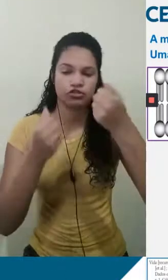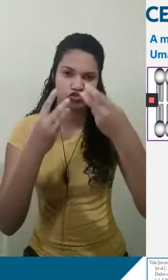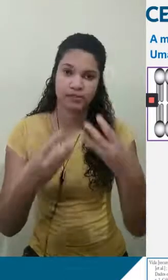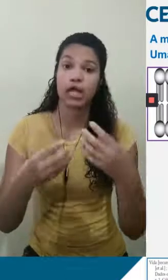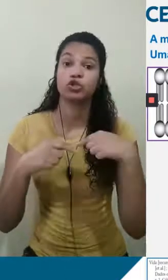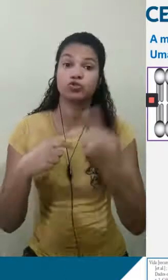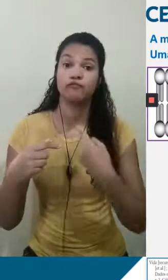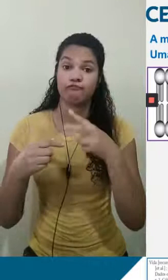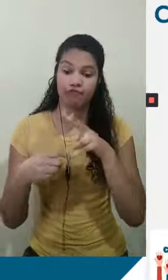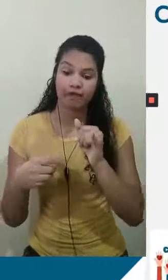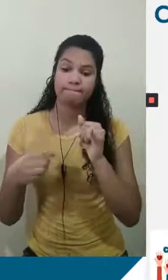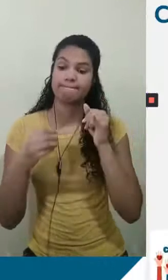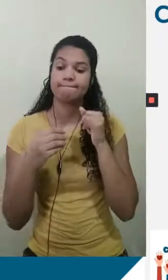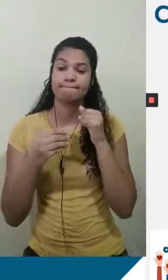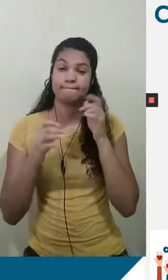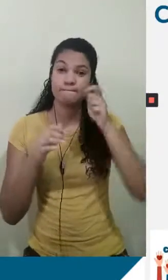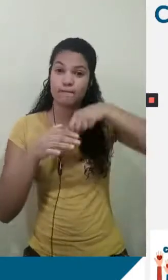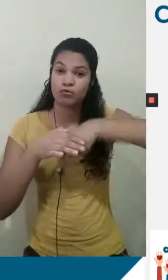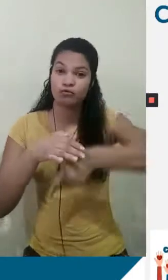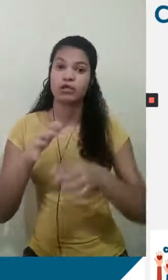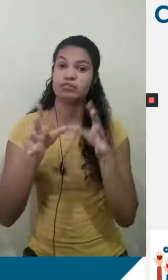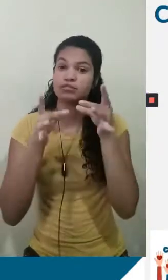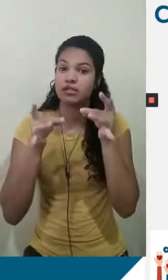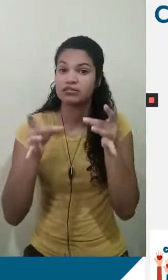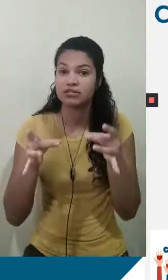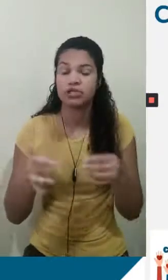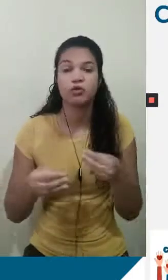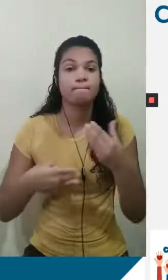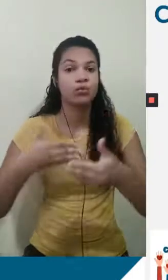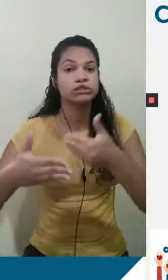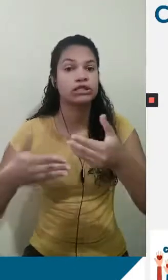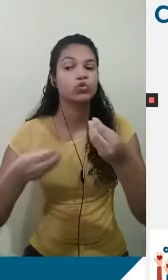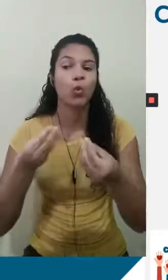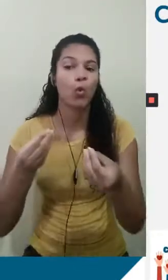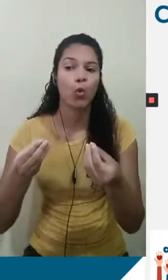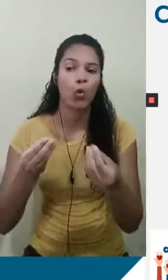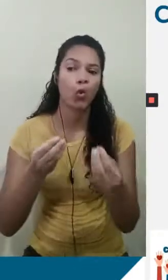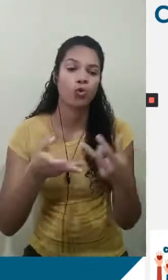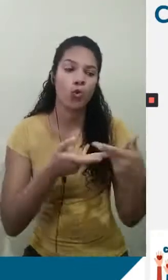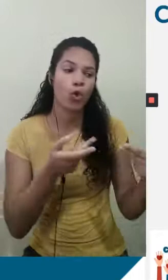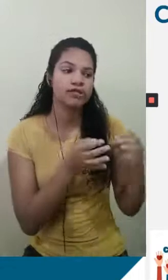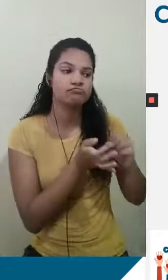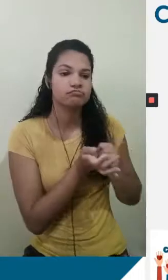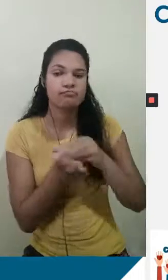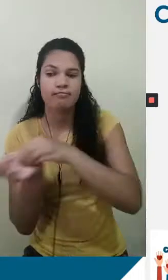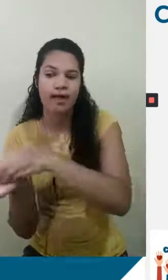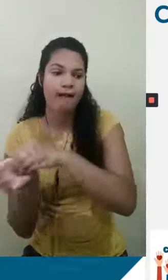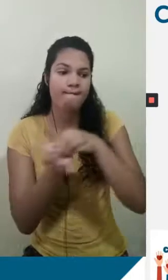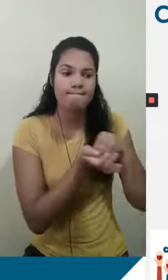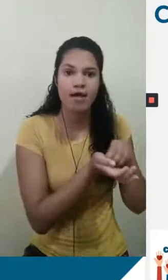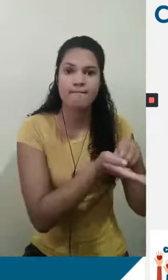membrana plasmática. Por isso eu gostaria então de relembrar a vocês a importância